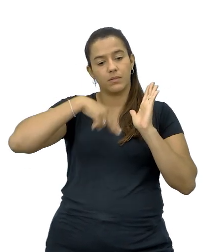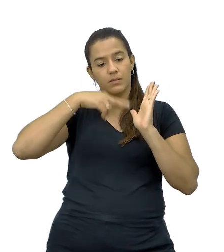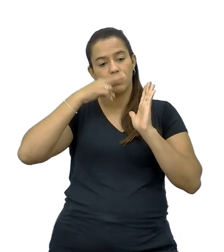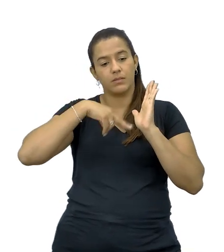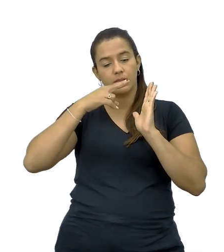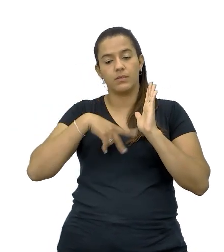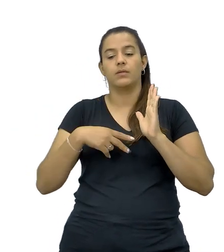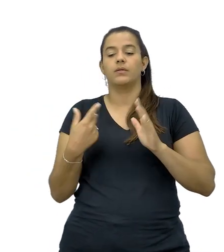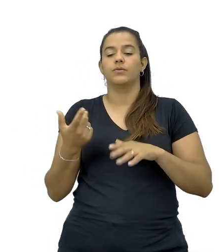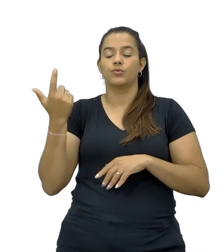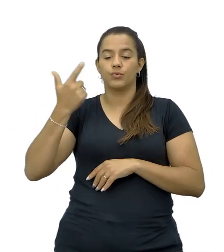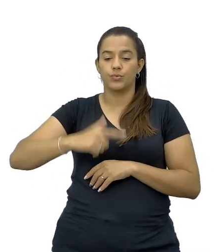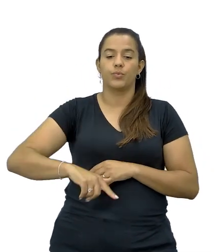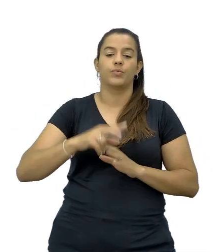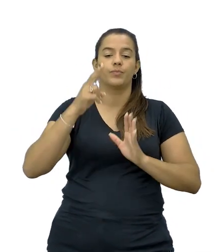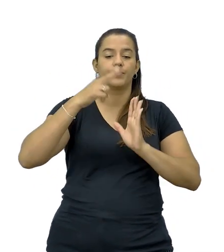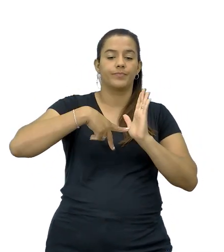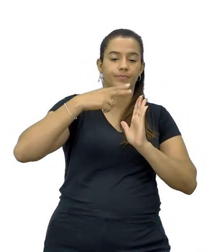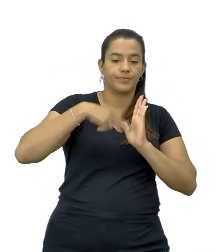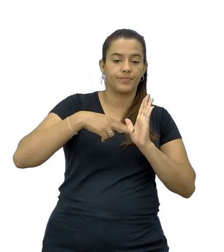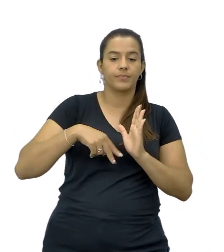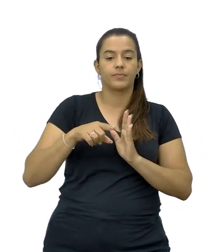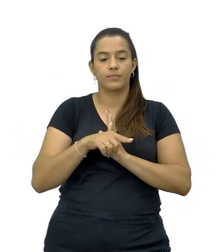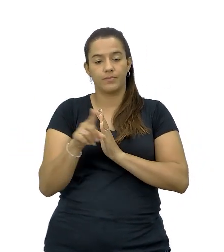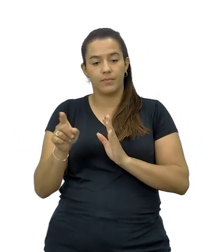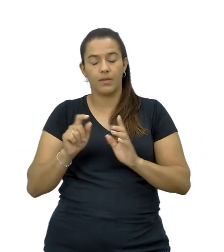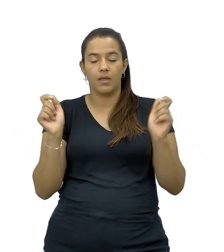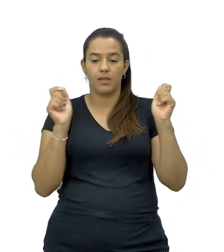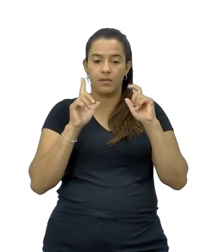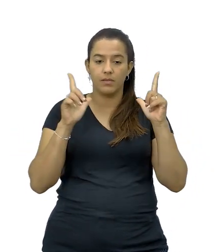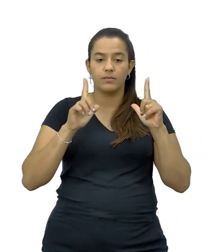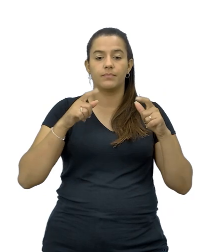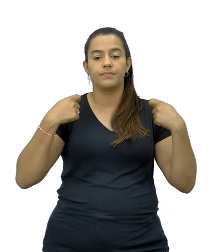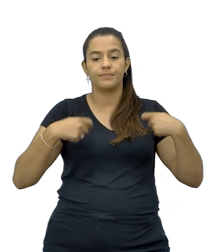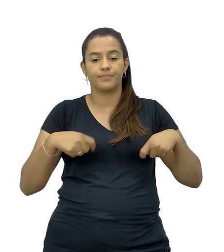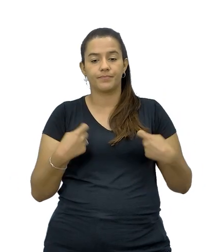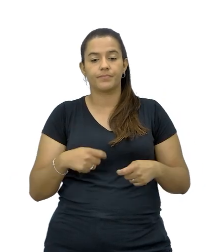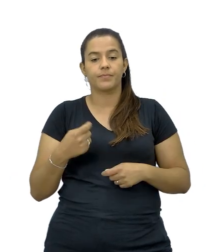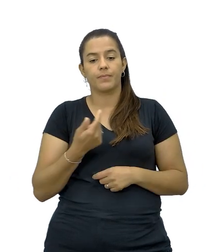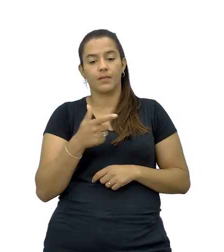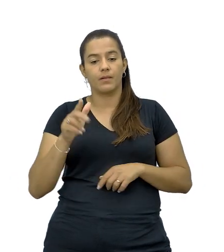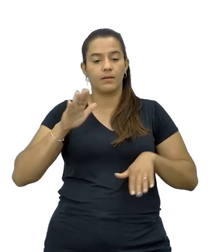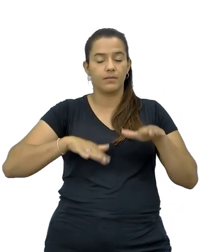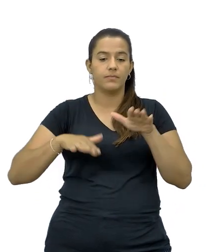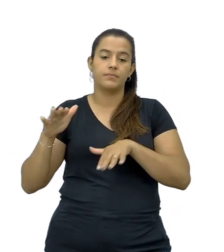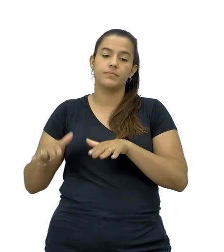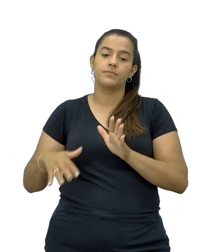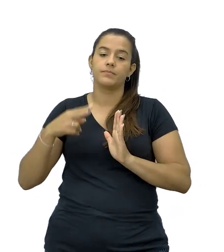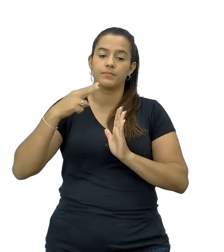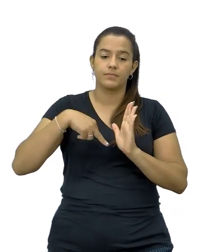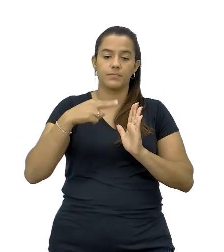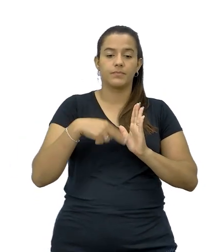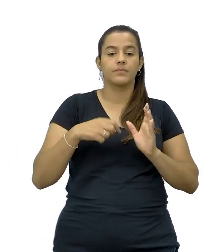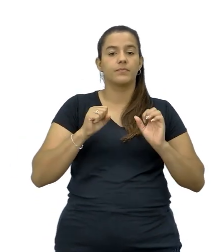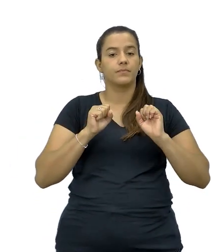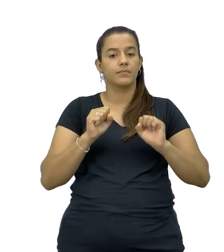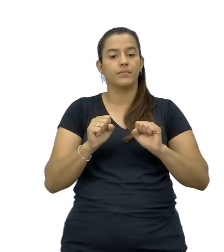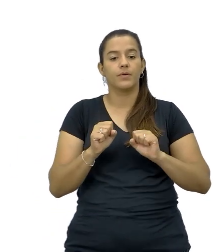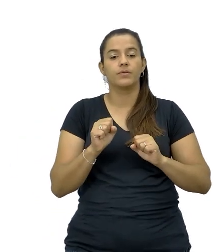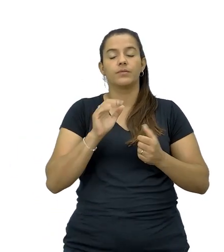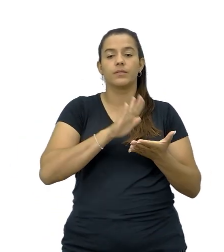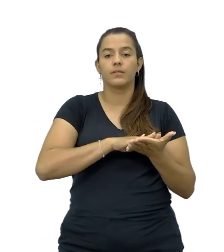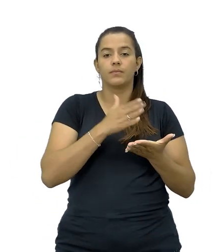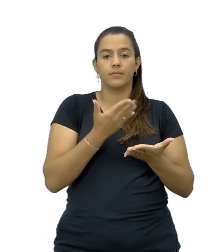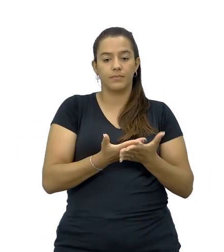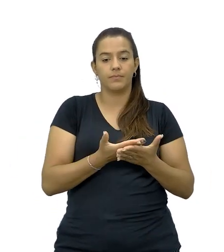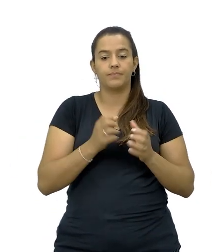ele precisa de ter muita atividade nesse momento, até mesmo aquelas atividades orais, onde que a leitura pode ser aí dramatizada,